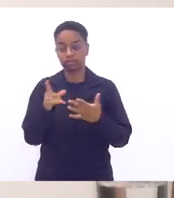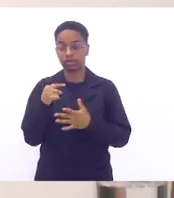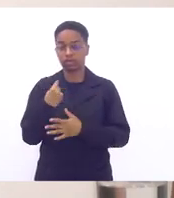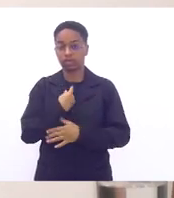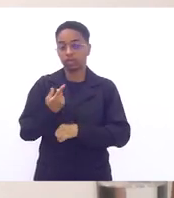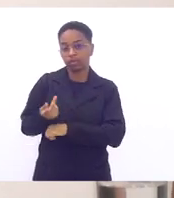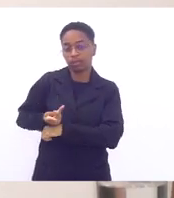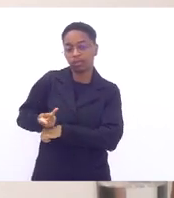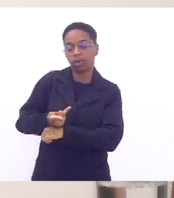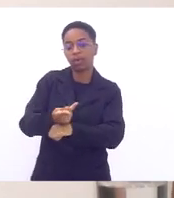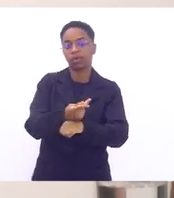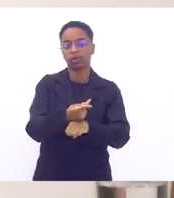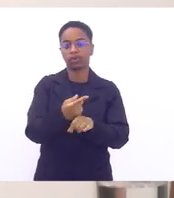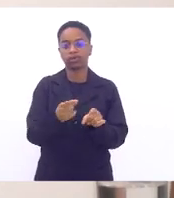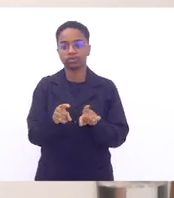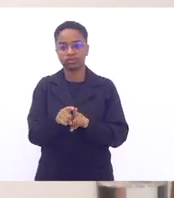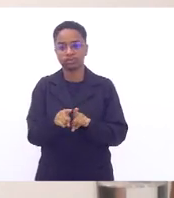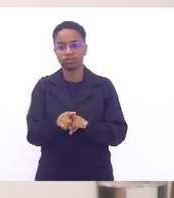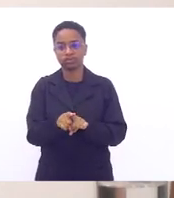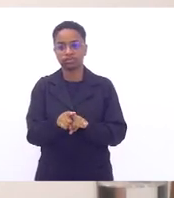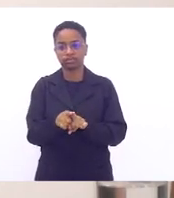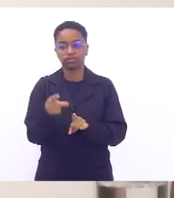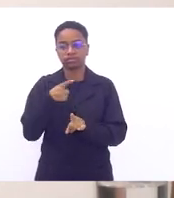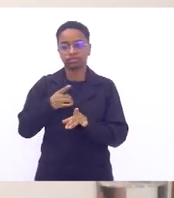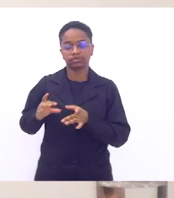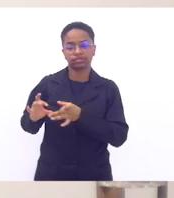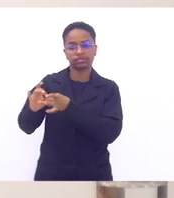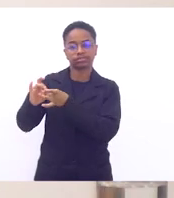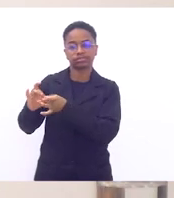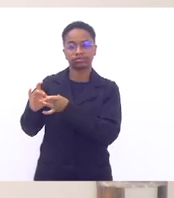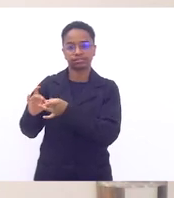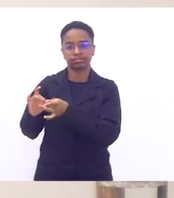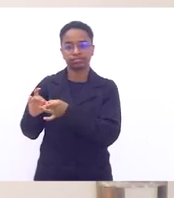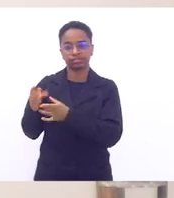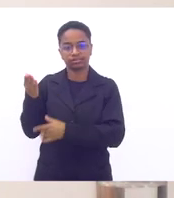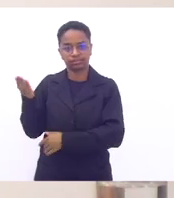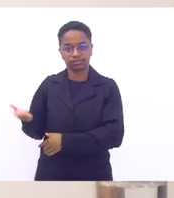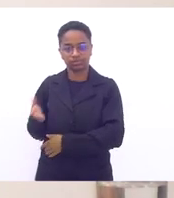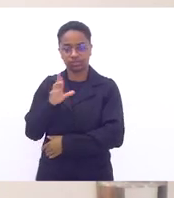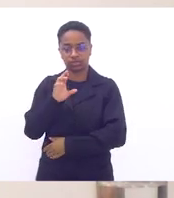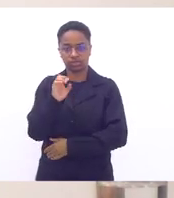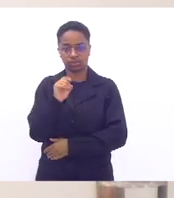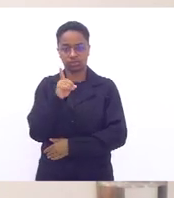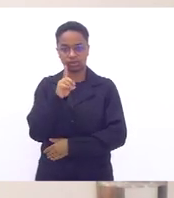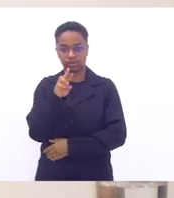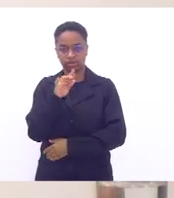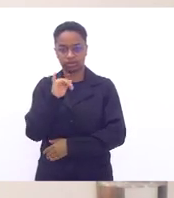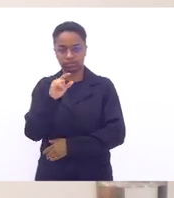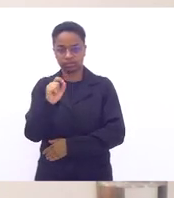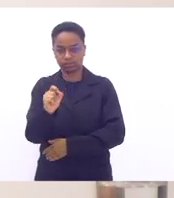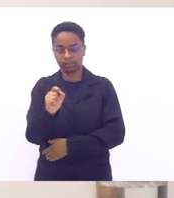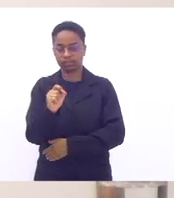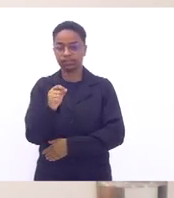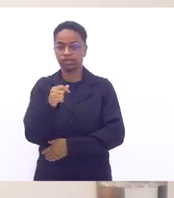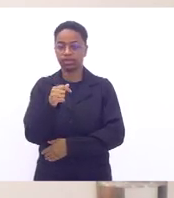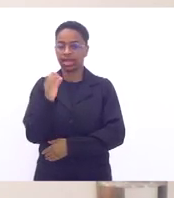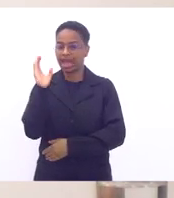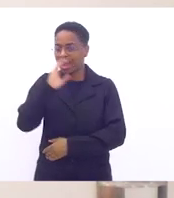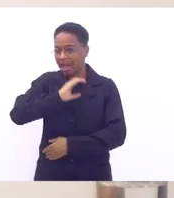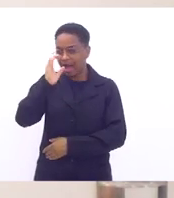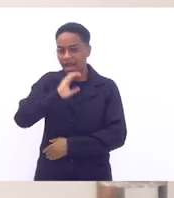eu tenho meu lado aqui esse grande cara o Rodrigo que rapidamente